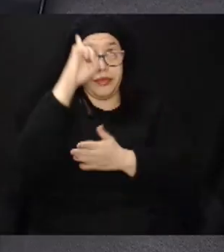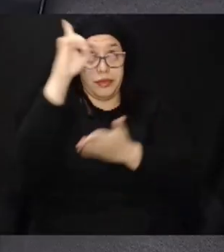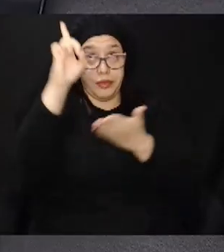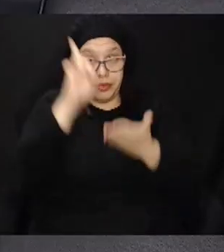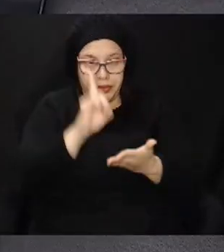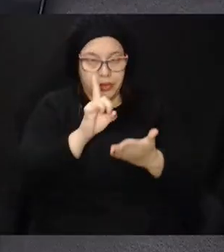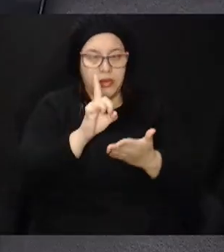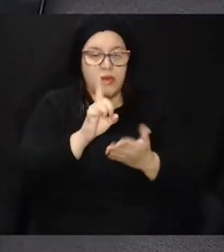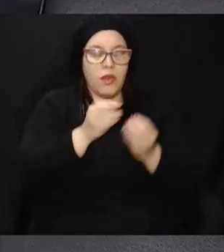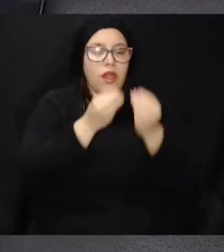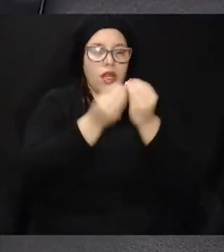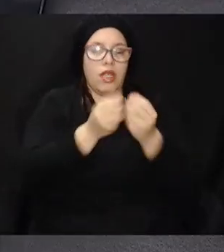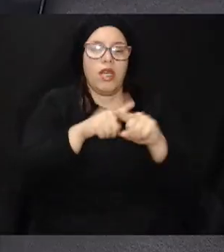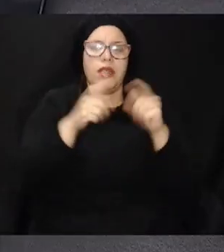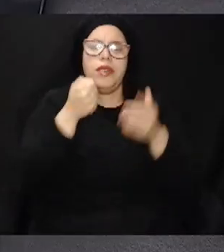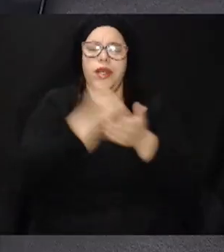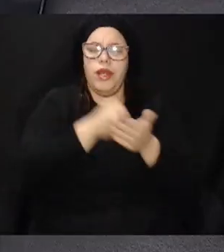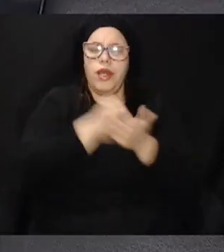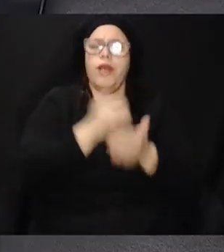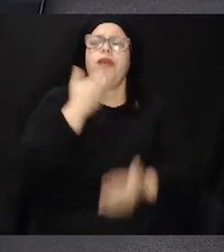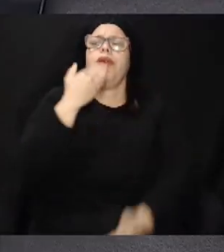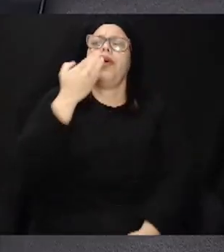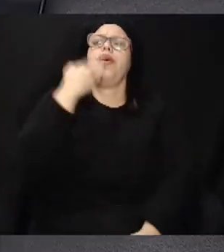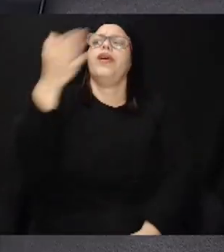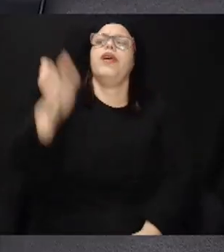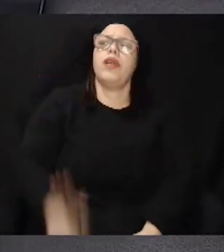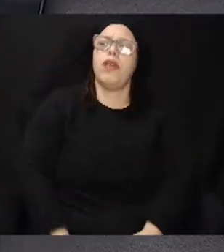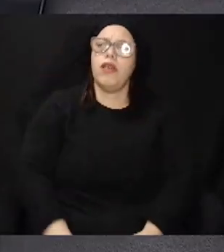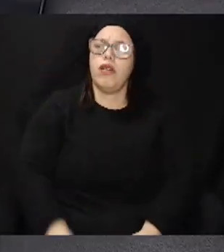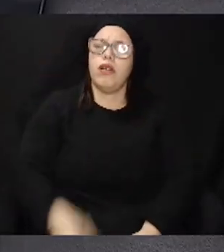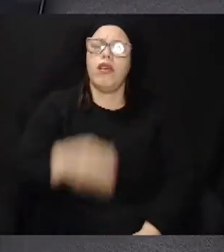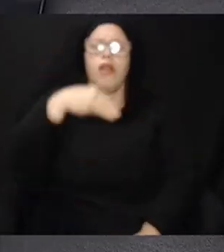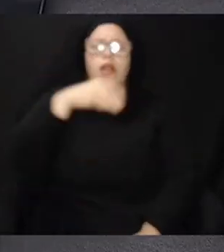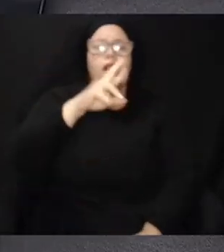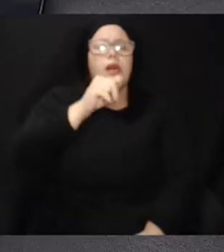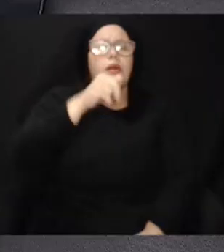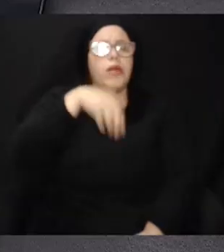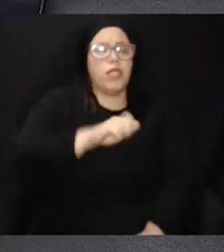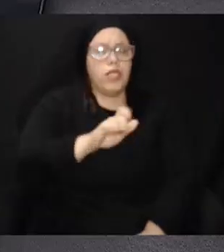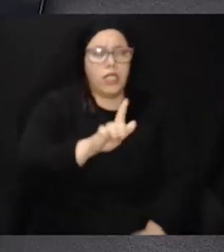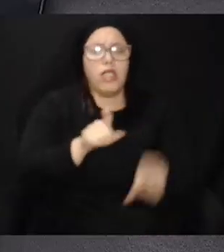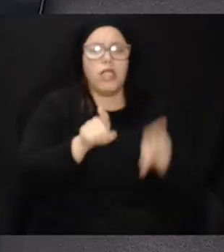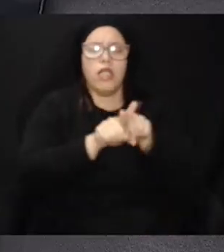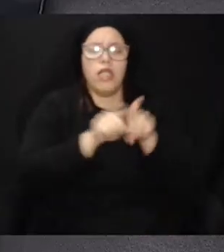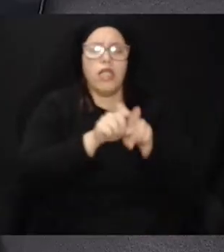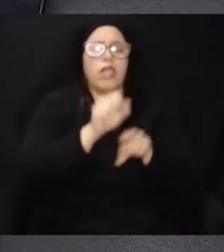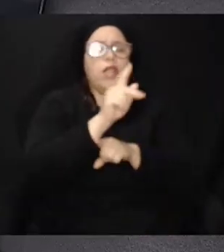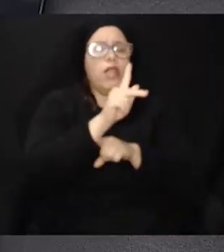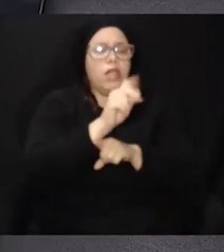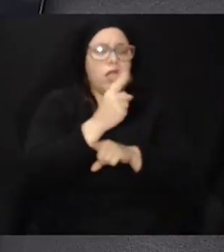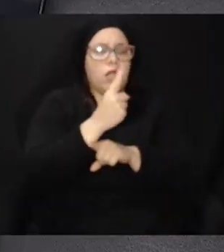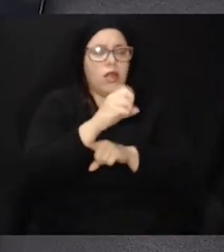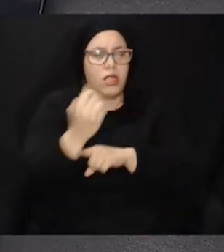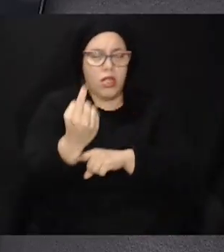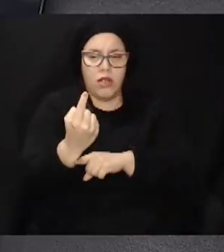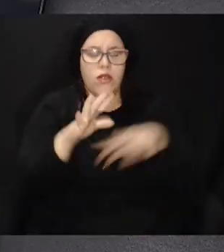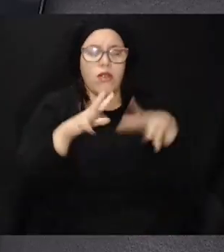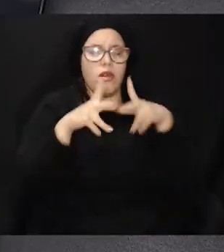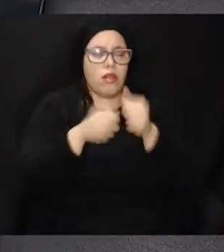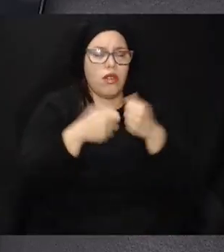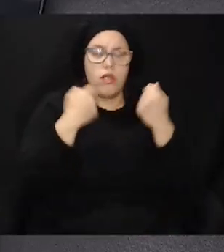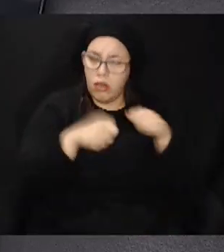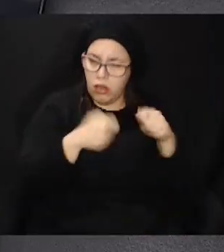vamos continuar cobrando duplicação das marginais da rodovia Santos Dumont, a SP-101 e tudo aquilo que é necessário para a